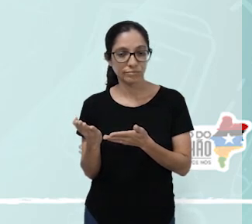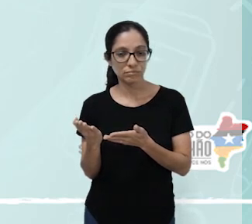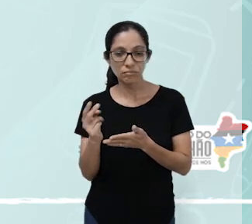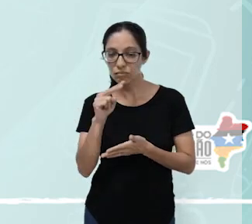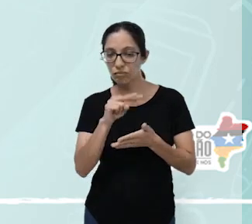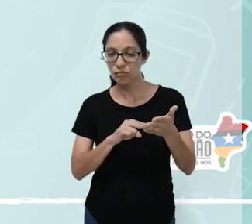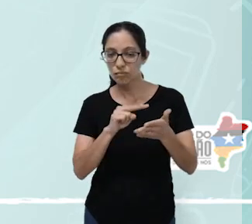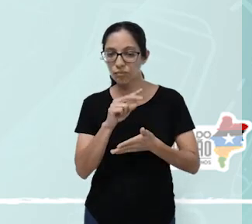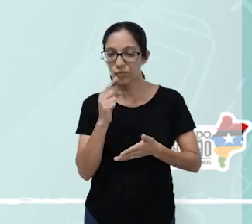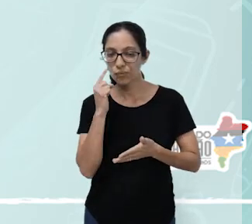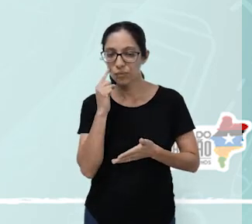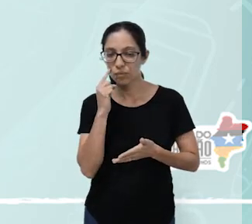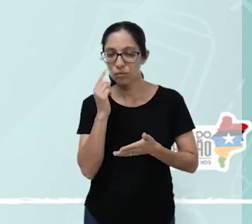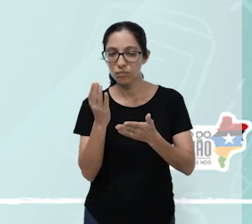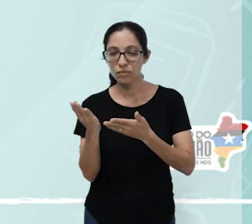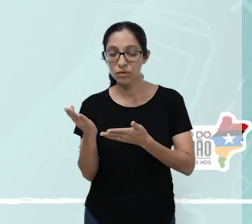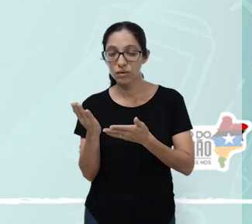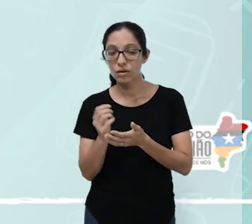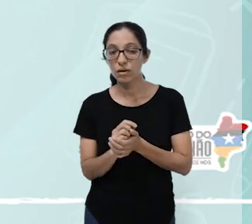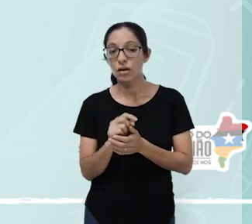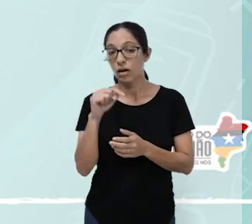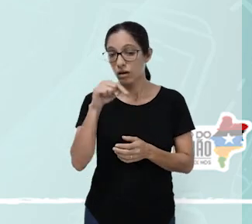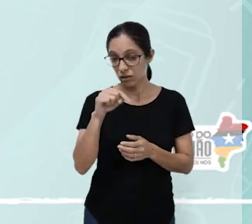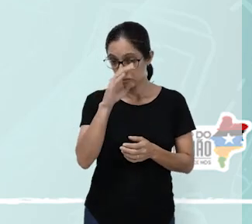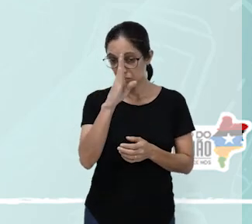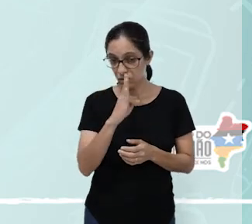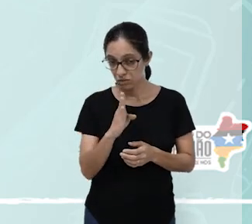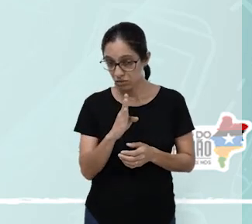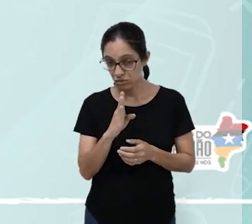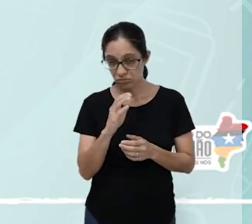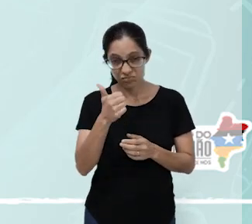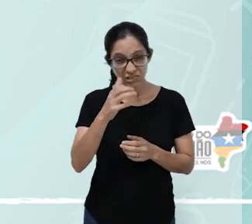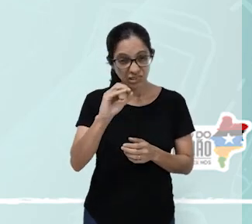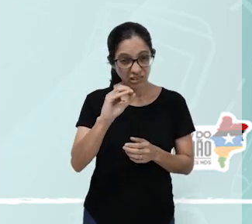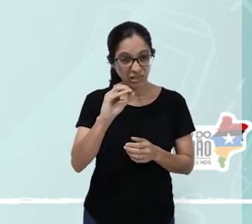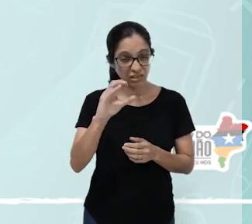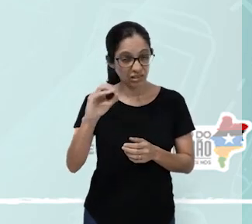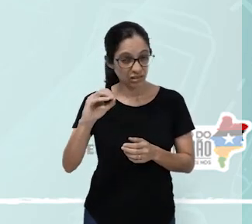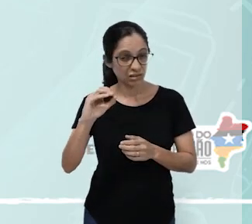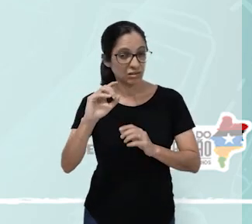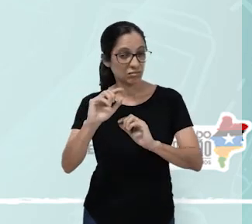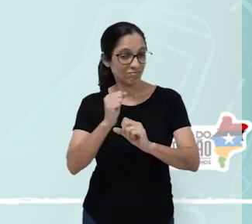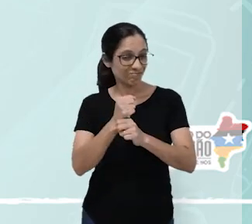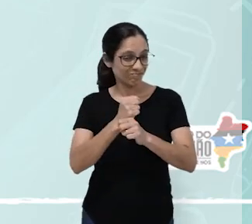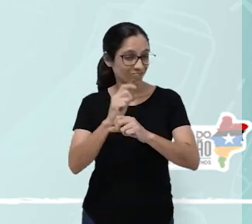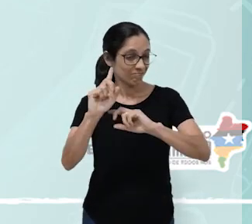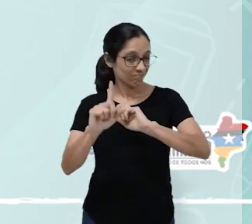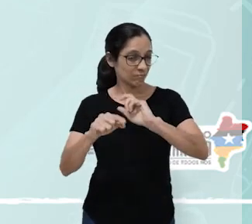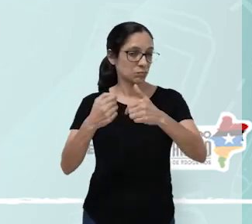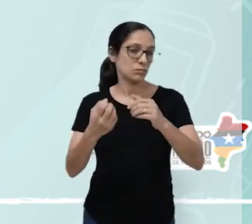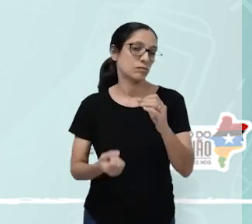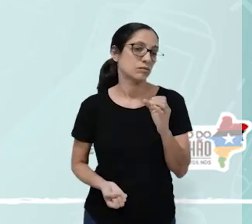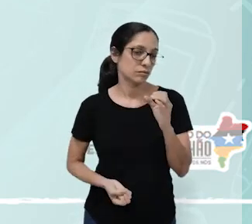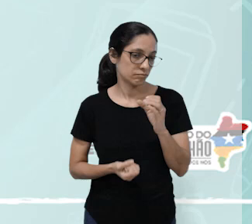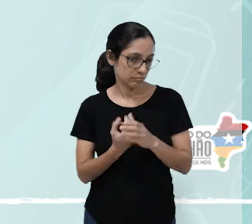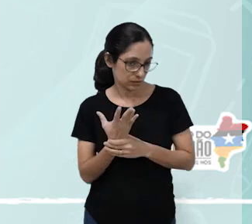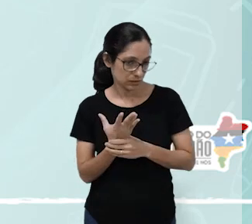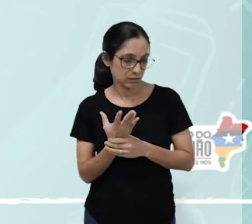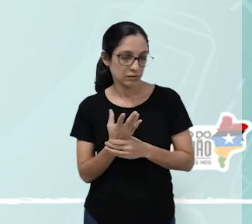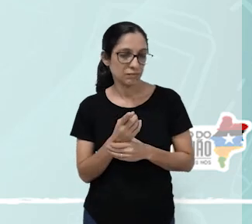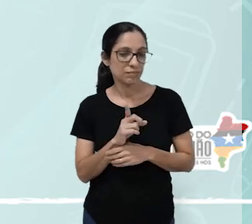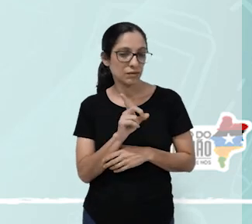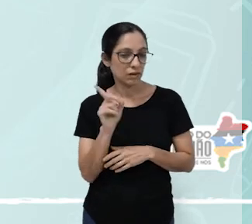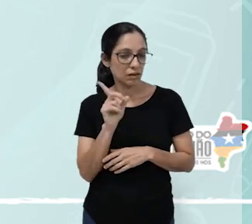1970, de forma amadora. Isso que no Brasil aqui chegou 100 anos depois da sua criação lá de receber o nome de badminton lá